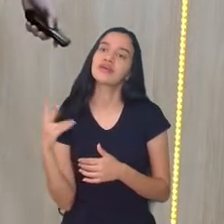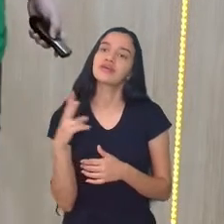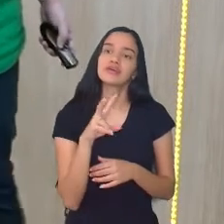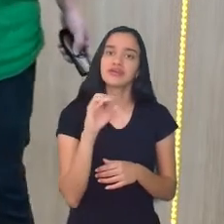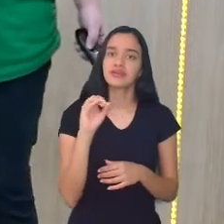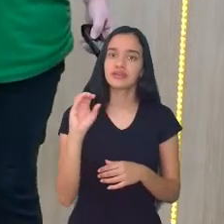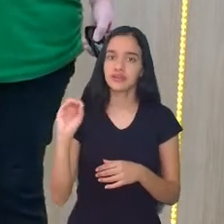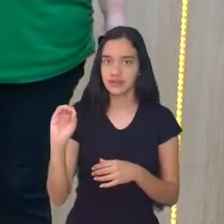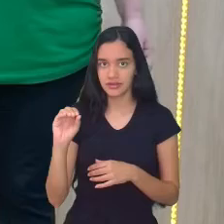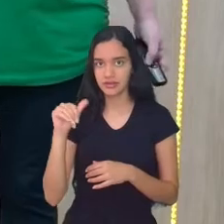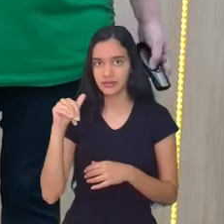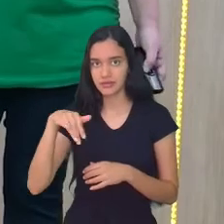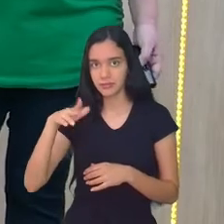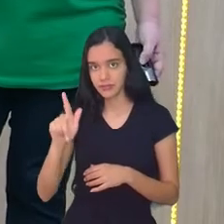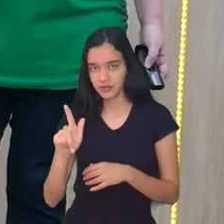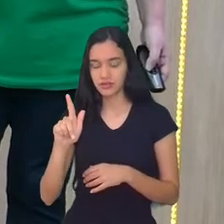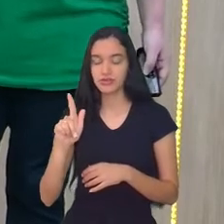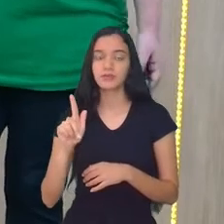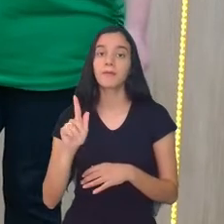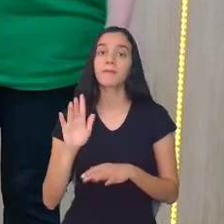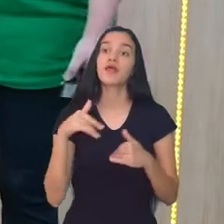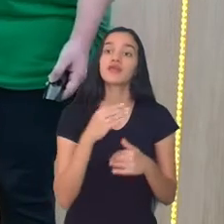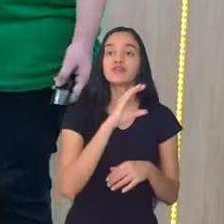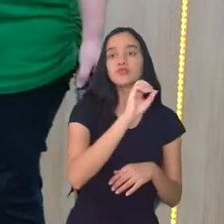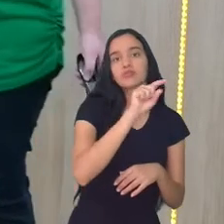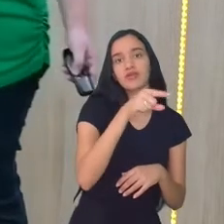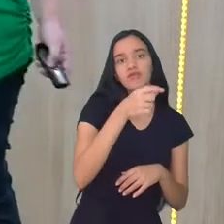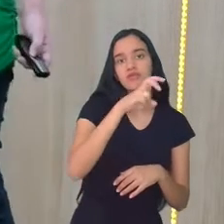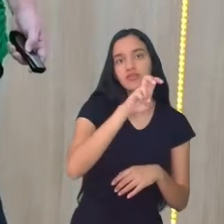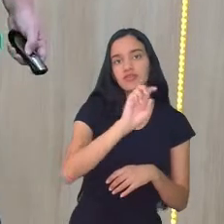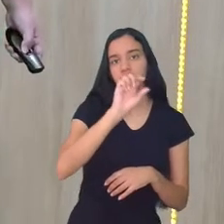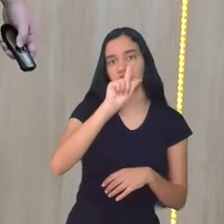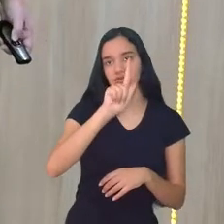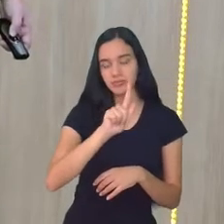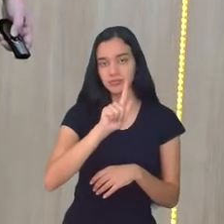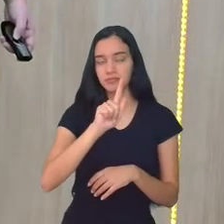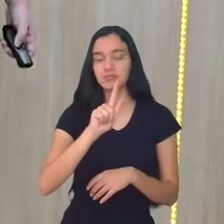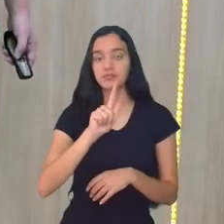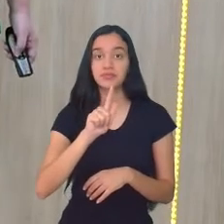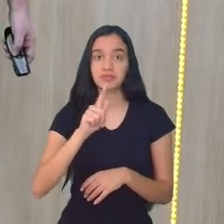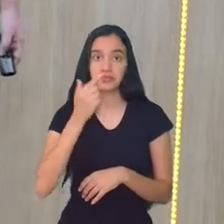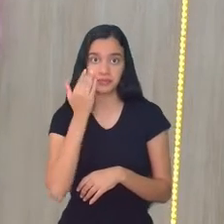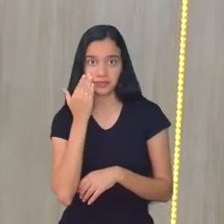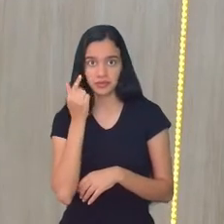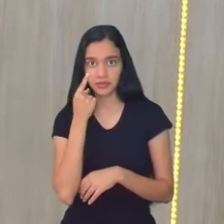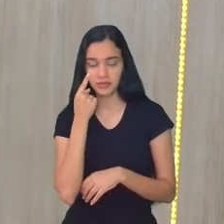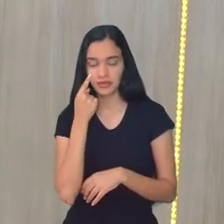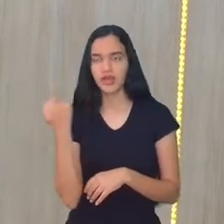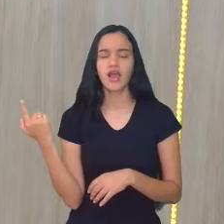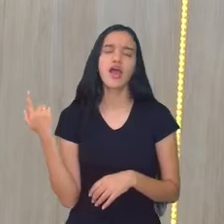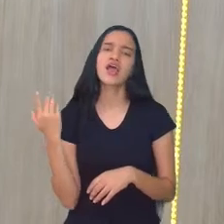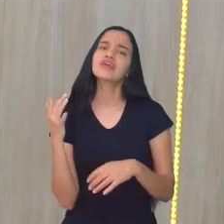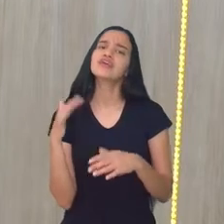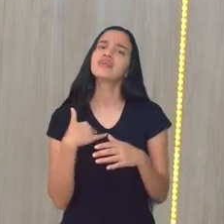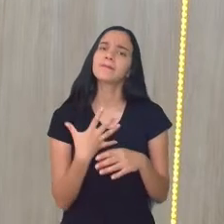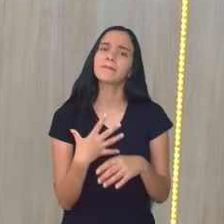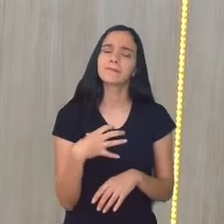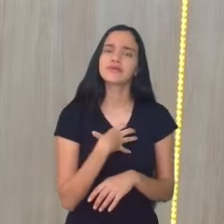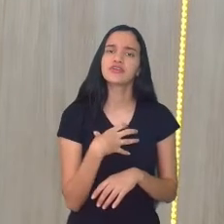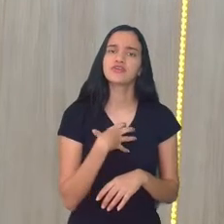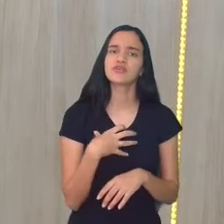miligramas. Então, meia grama é a mesma coisa que 500 miligramas. Da mesma maneira,